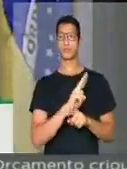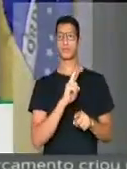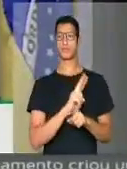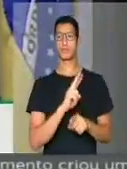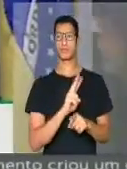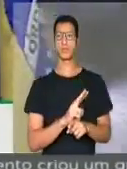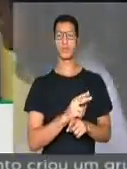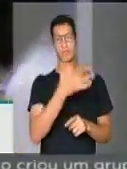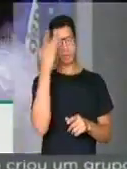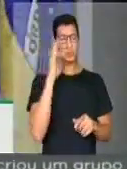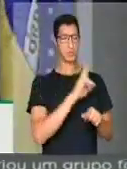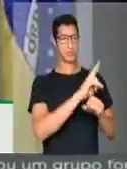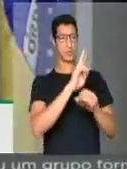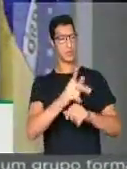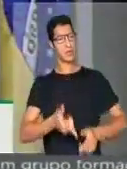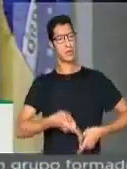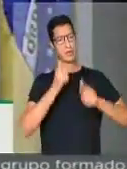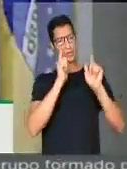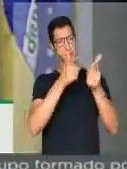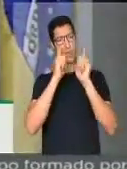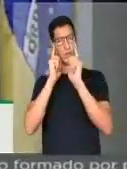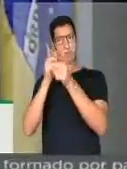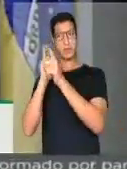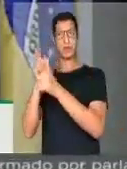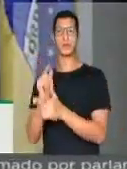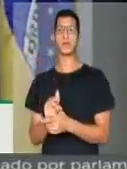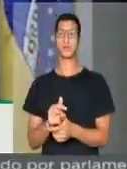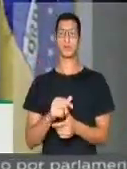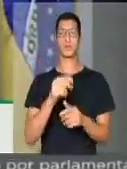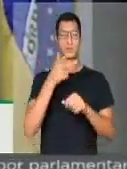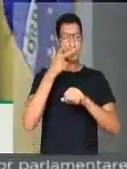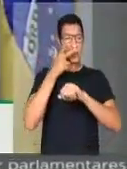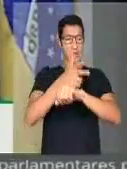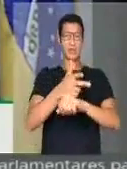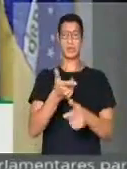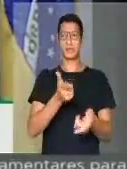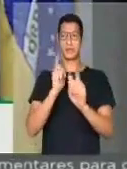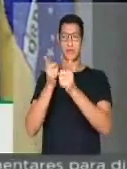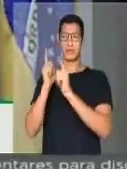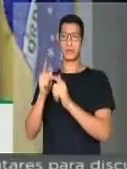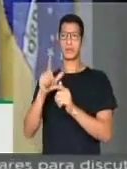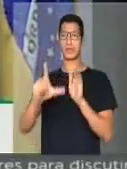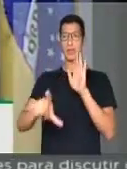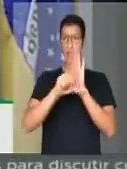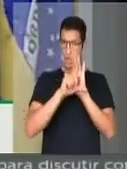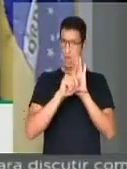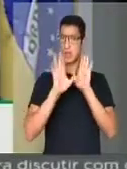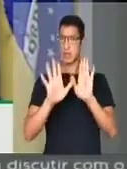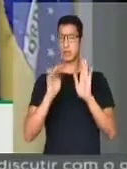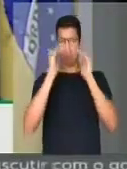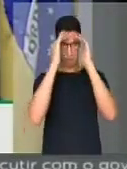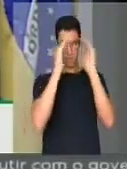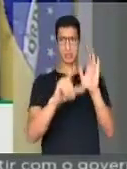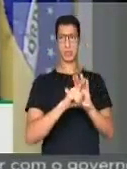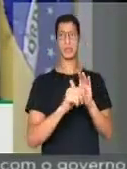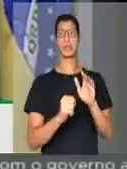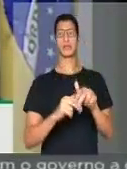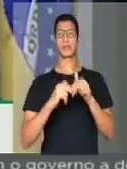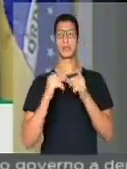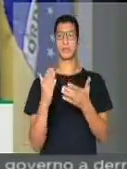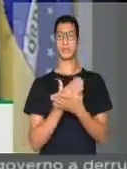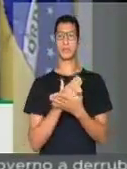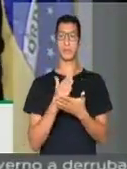preservamos colecionadores, atiradores, caçadores legais e que por